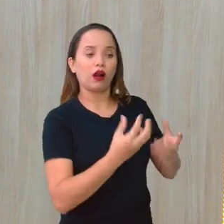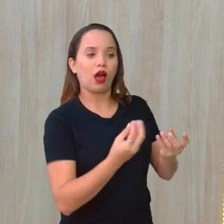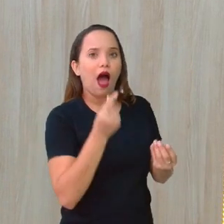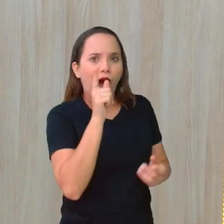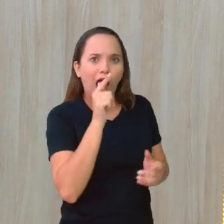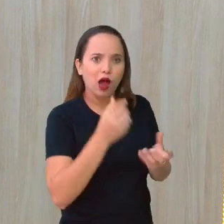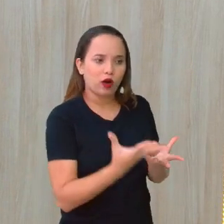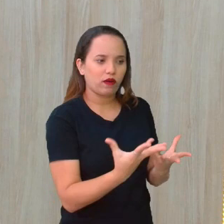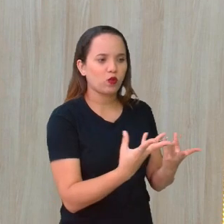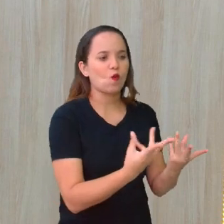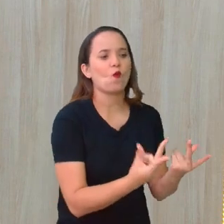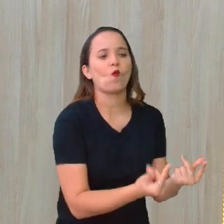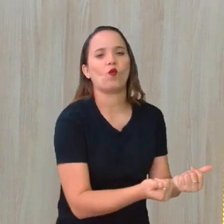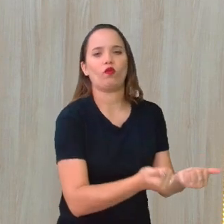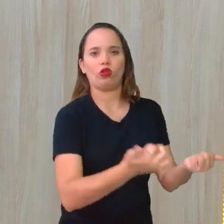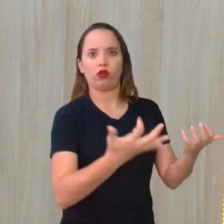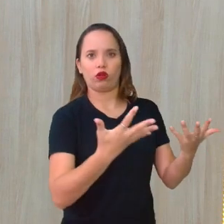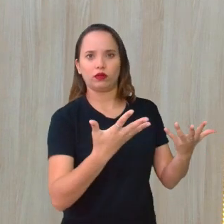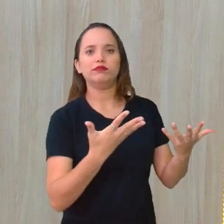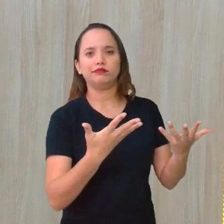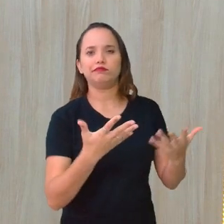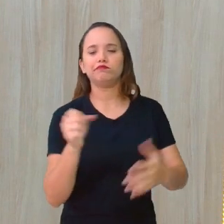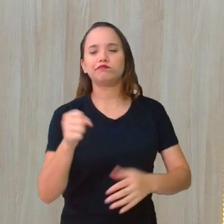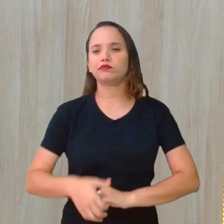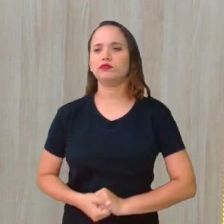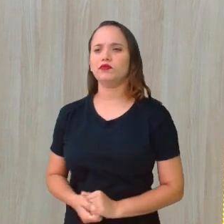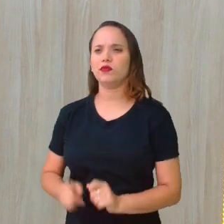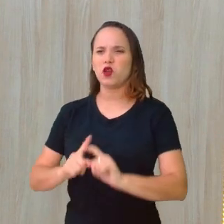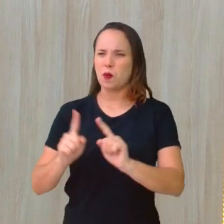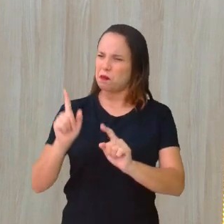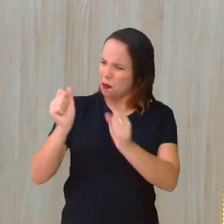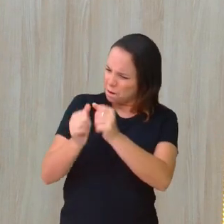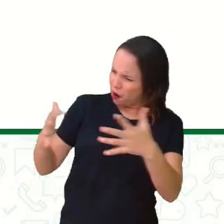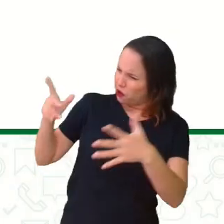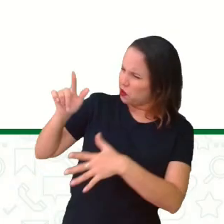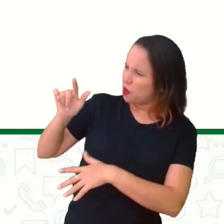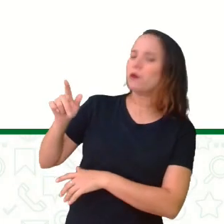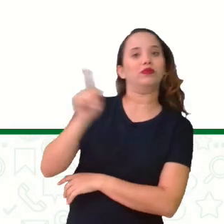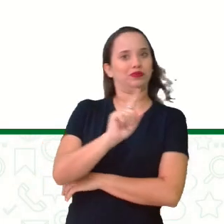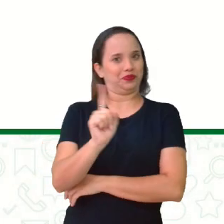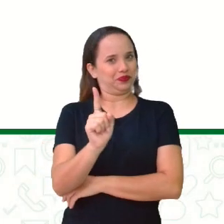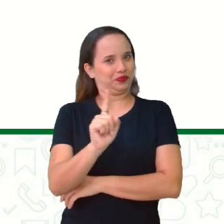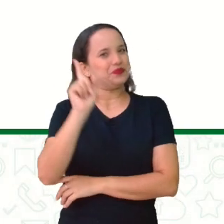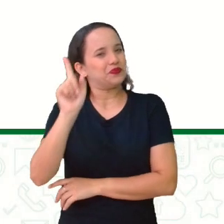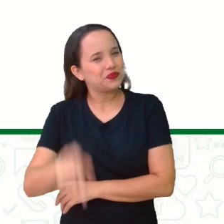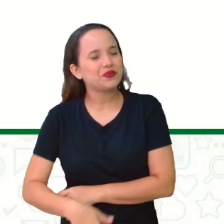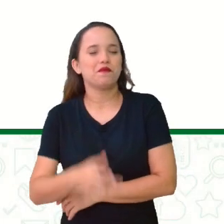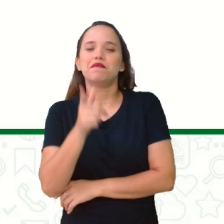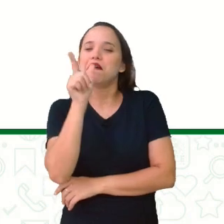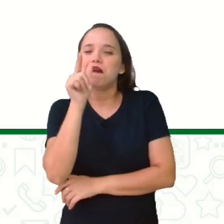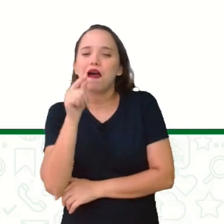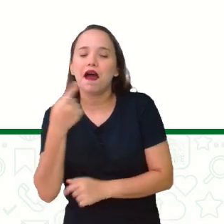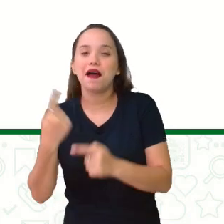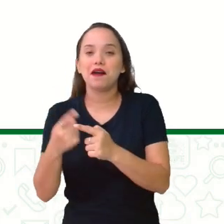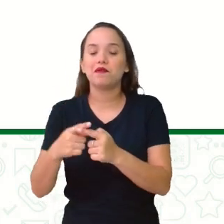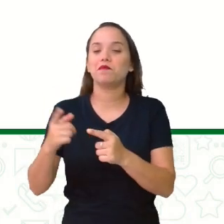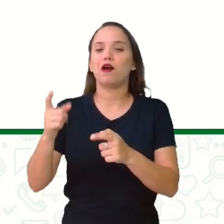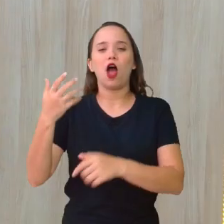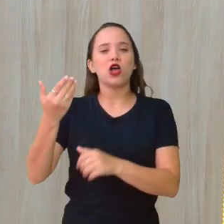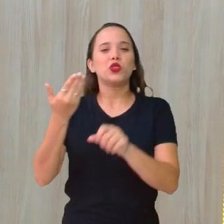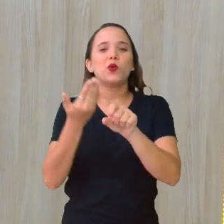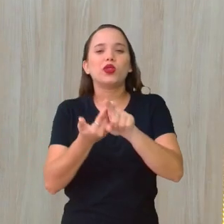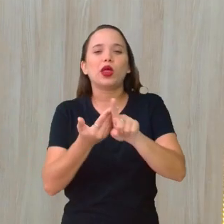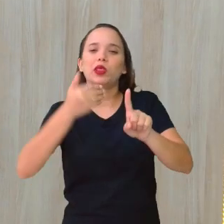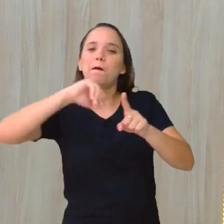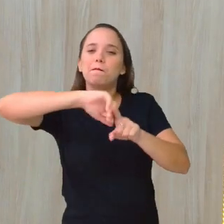embora, tá certo? Pois é, gente. Professora, é mágica? É não, gente. É a água ali, ó. Temperatura ambiente.